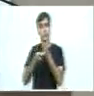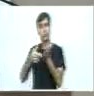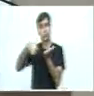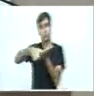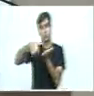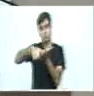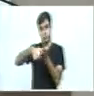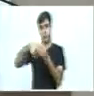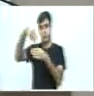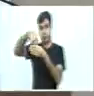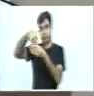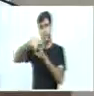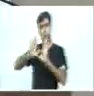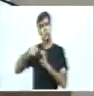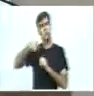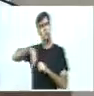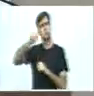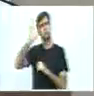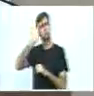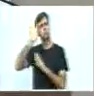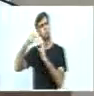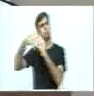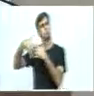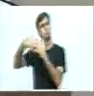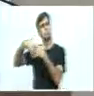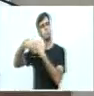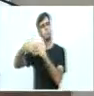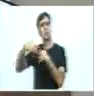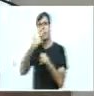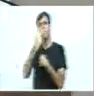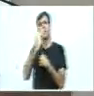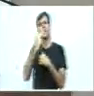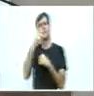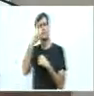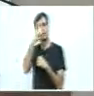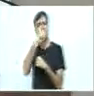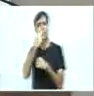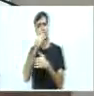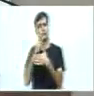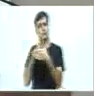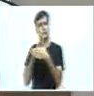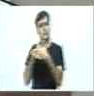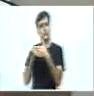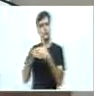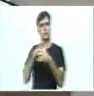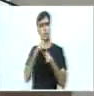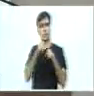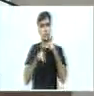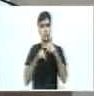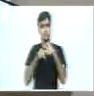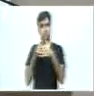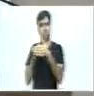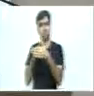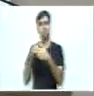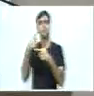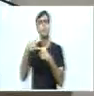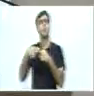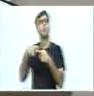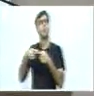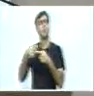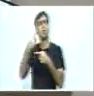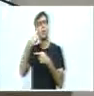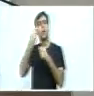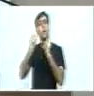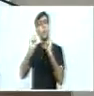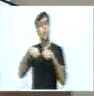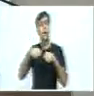eleitoral. E, no nosso entendimento, isso dificulta um pouco a participação popular, porque, pela